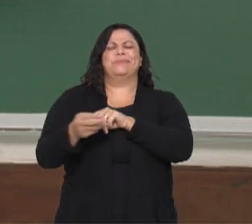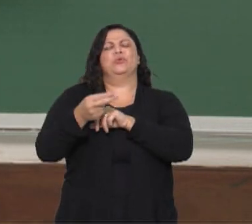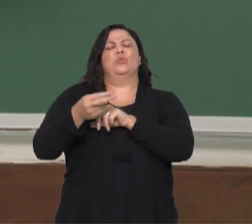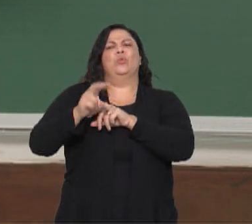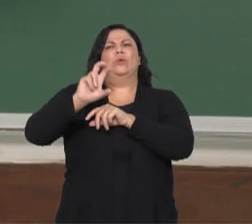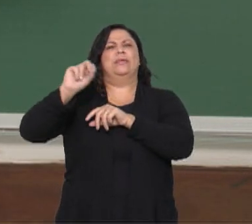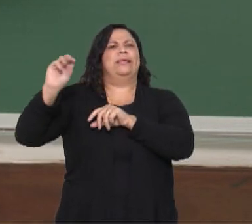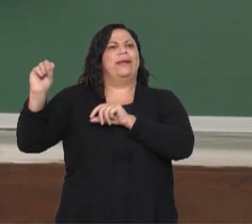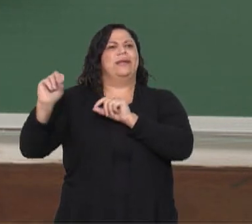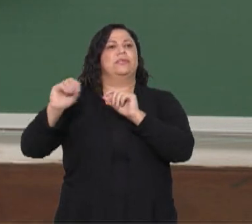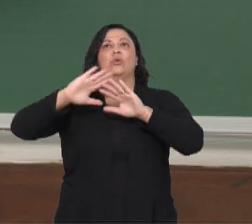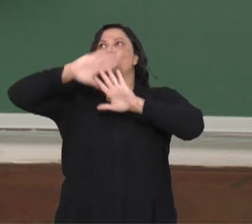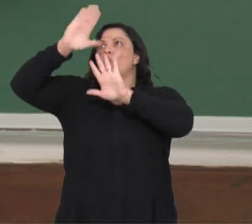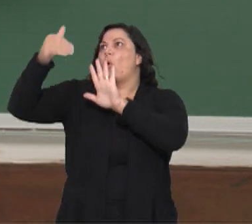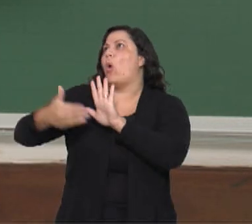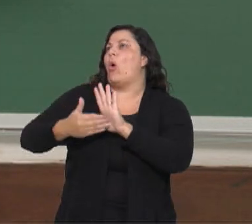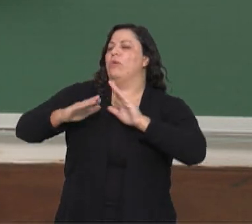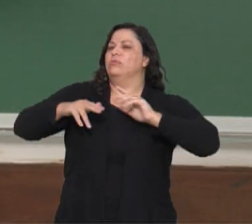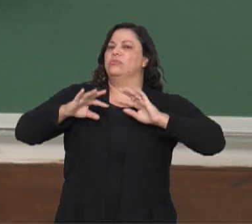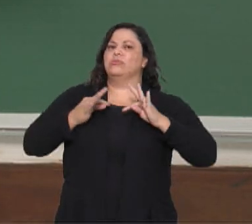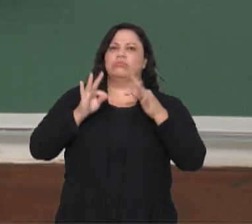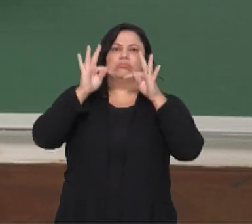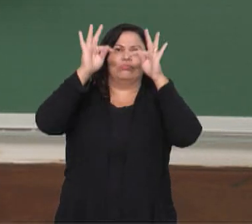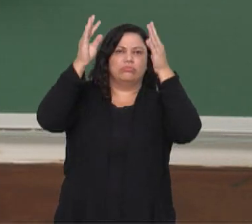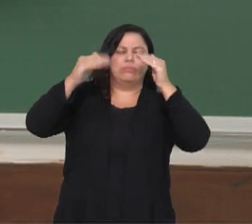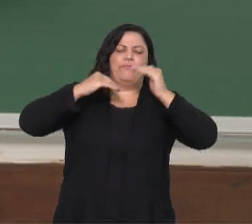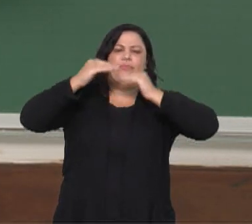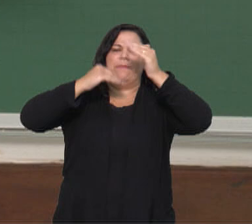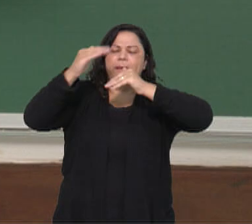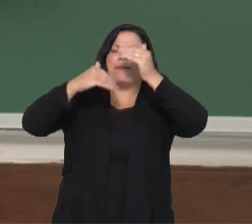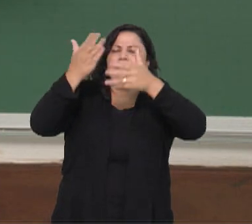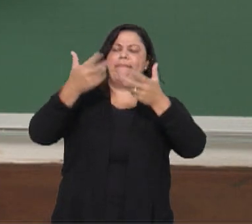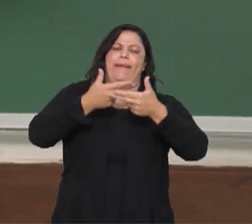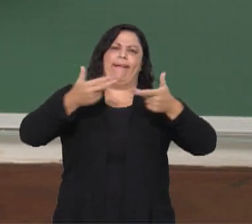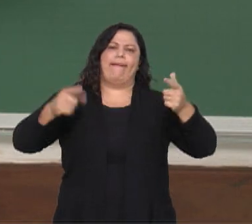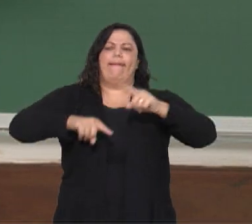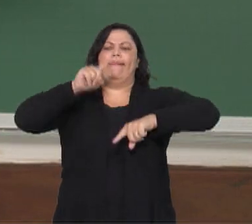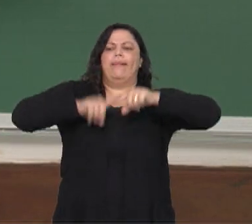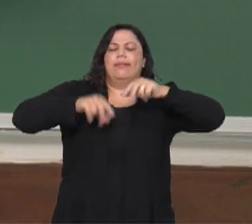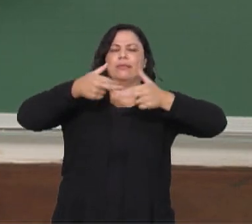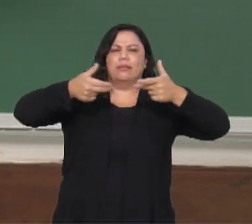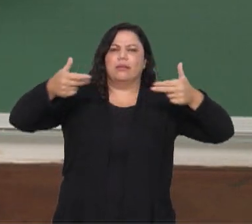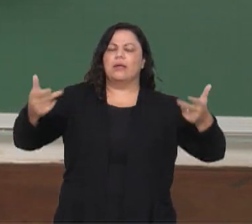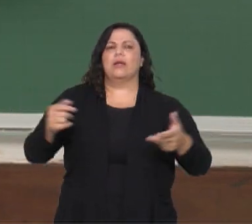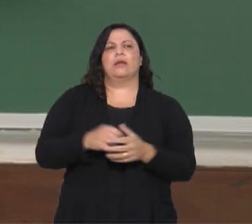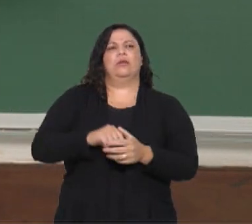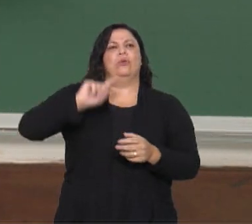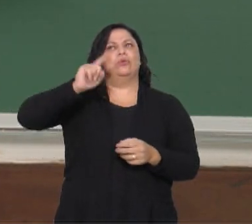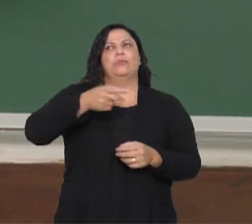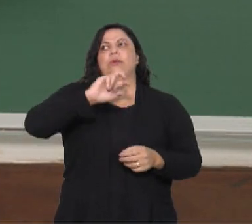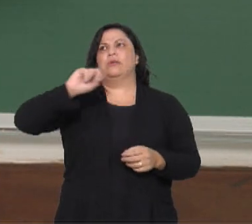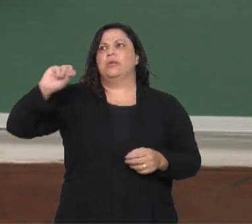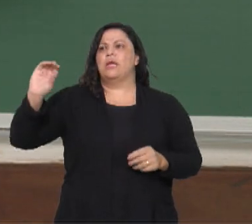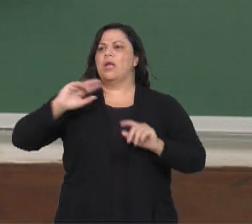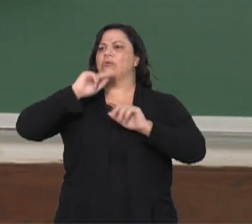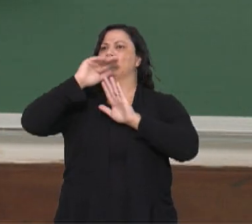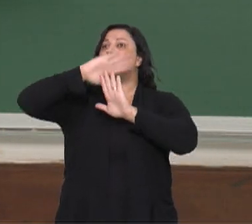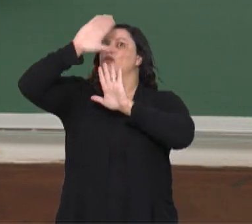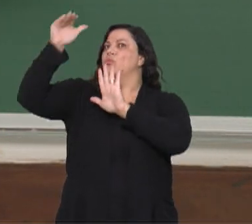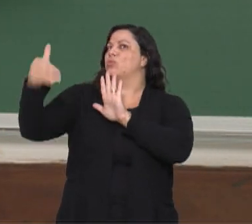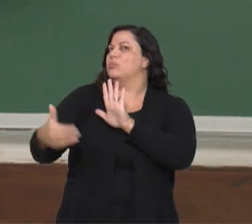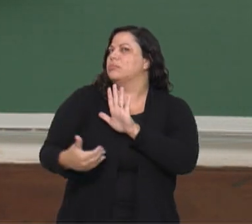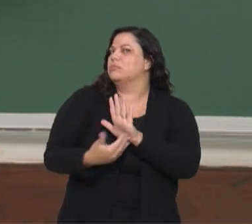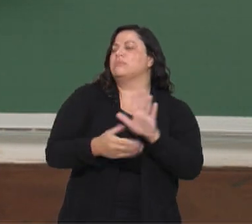começaram a desenvolver a técnica do cobre. Ou pelo contrário, a técnica do bronze. Ou que em 1500 todos os povos da